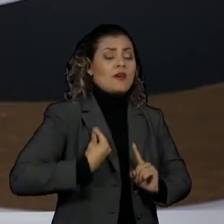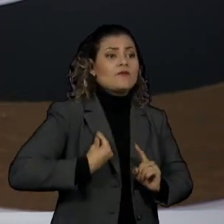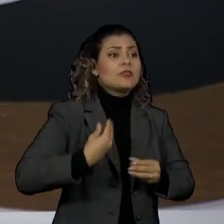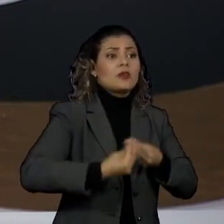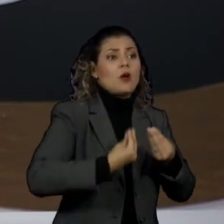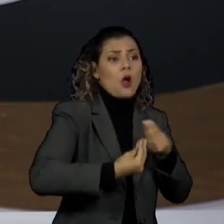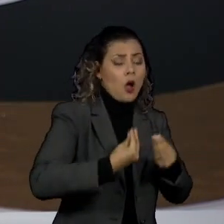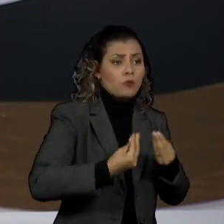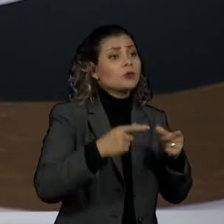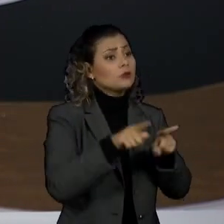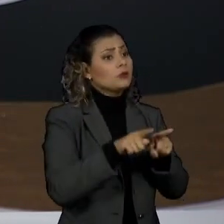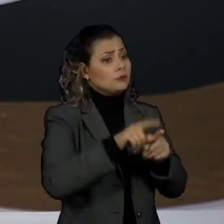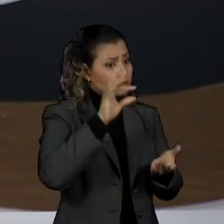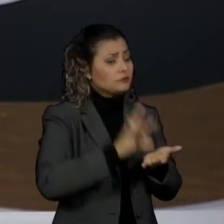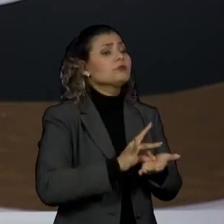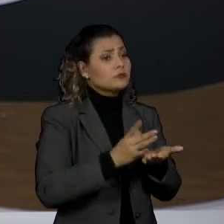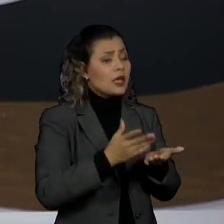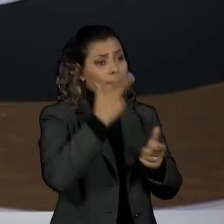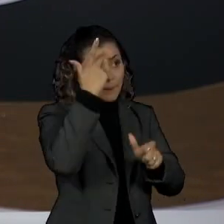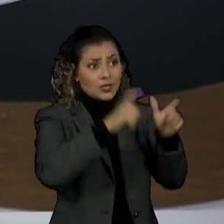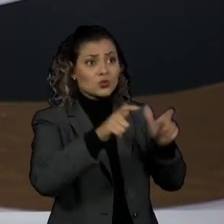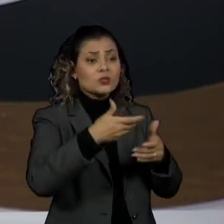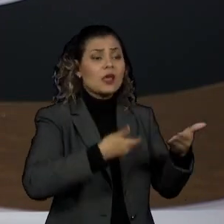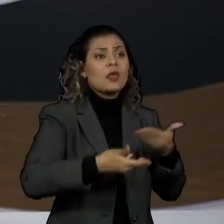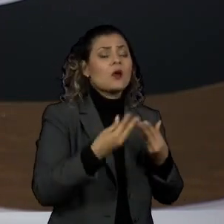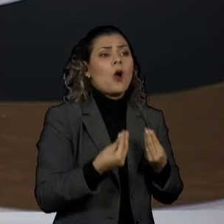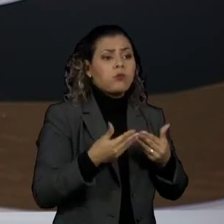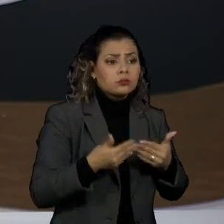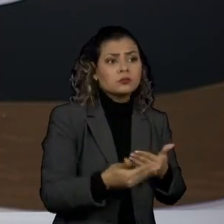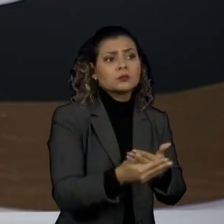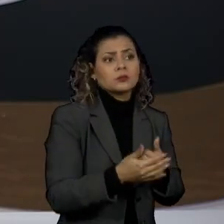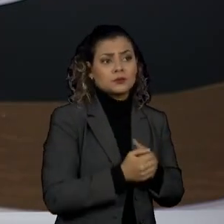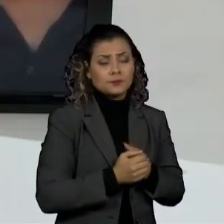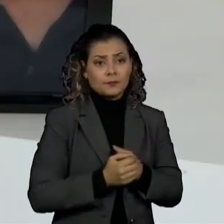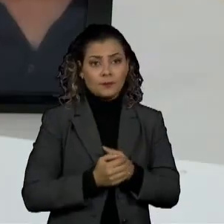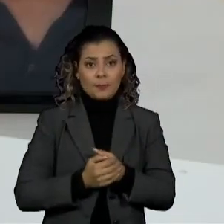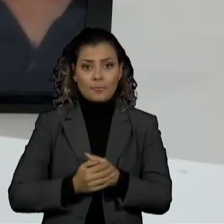e na maneira como as pessoas vão se relacionar daqui pra frente?